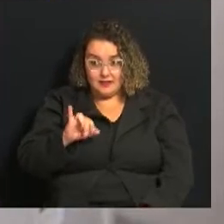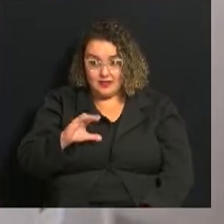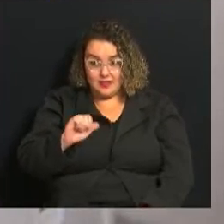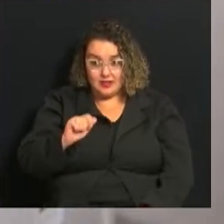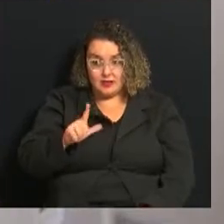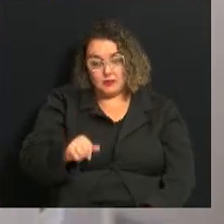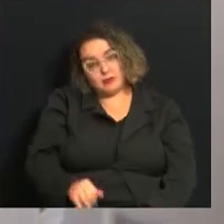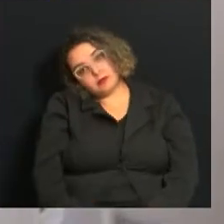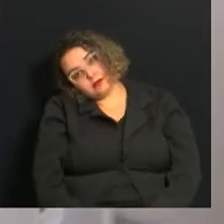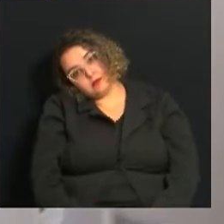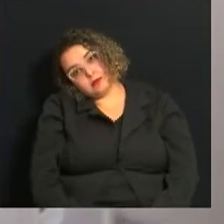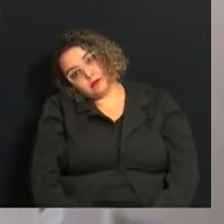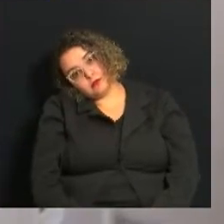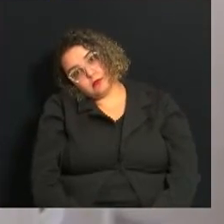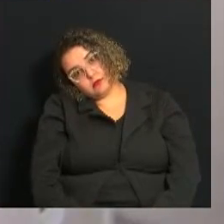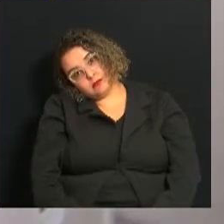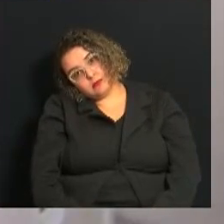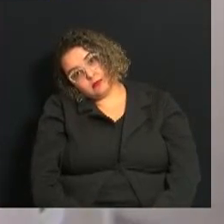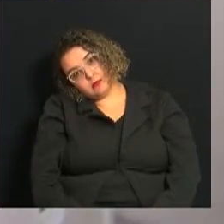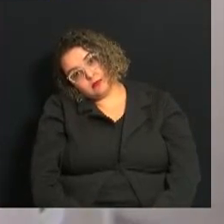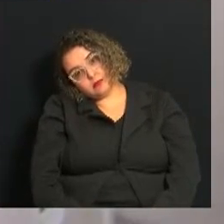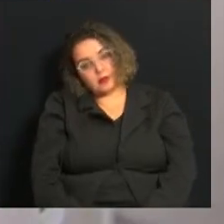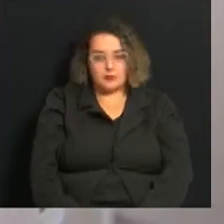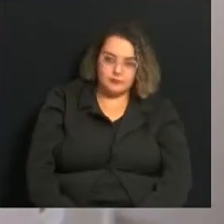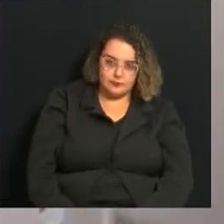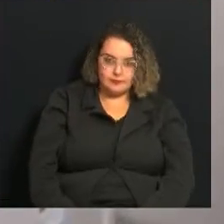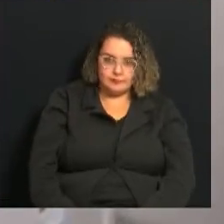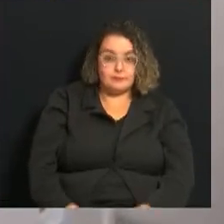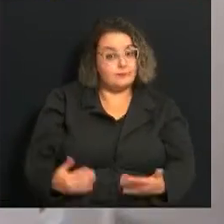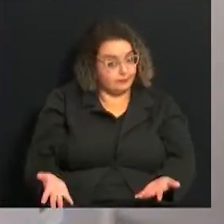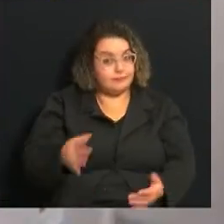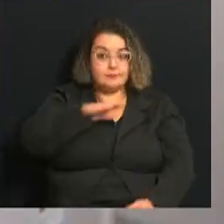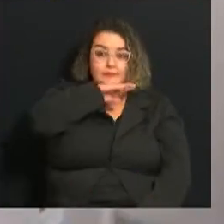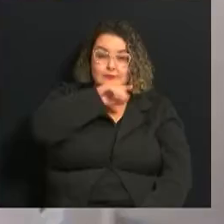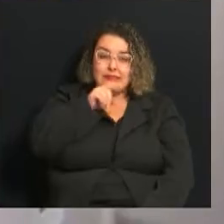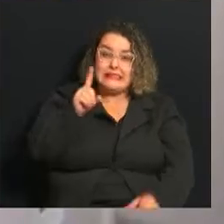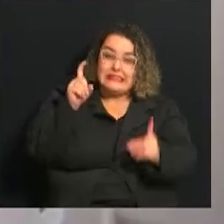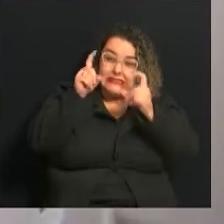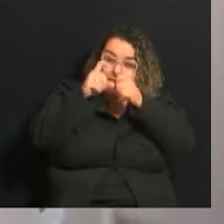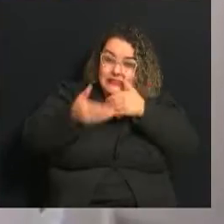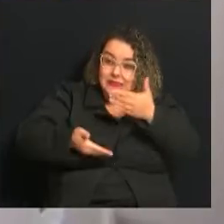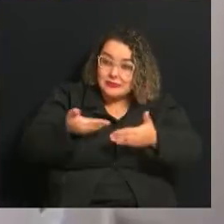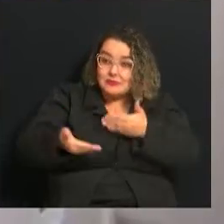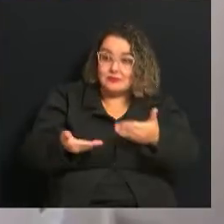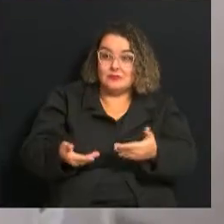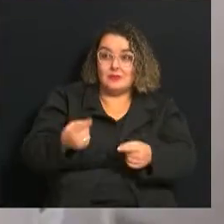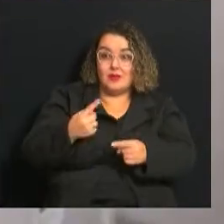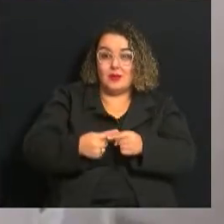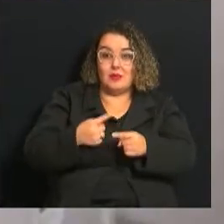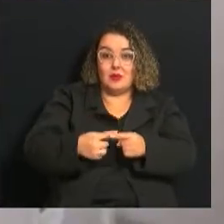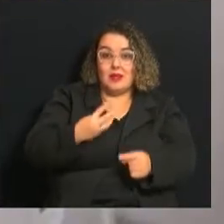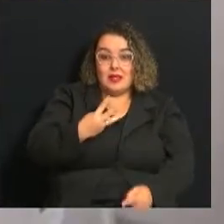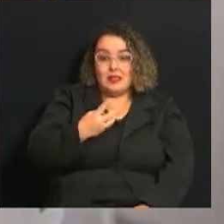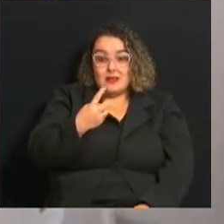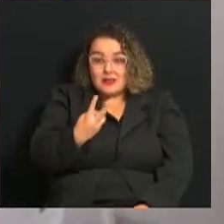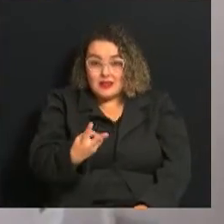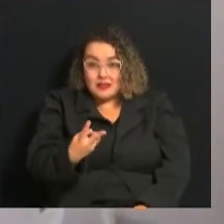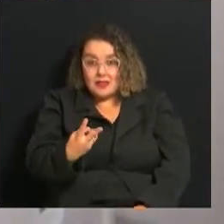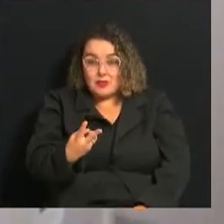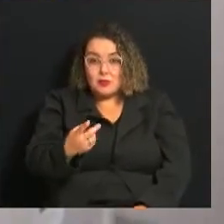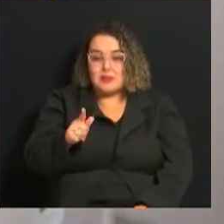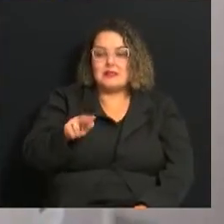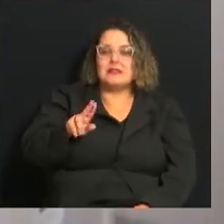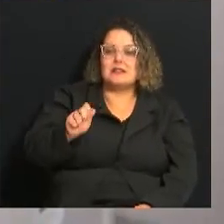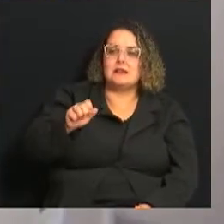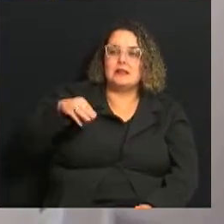pra esquerda, a cabeça mais tortinha, e aí é um animal um pouquinho mais difícil de tratar, porque é um animal de 32 gramas, então a gente tem que fazer alimentação